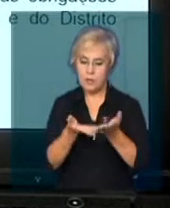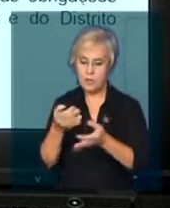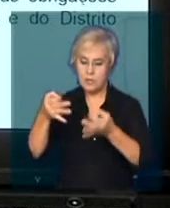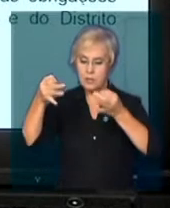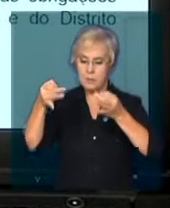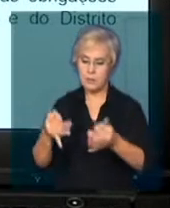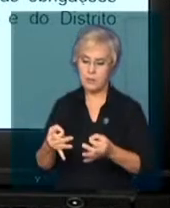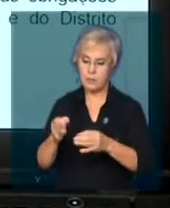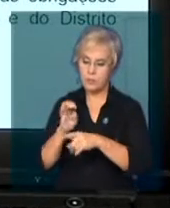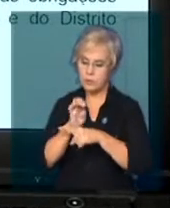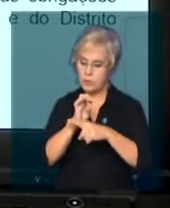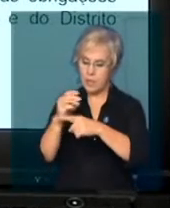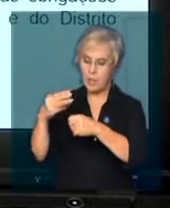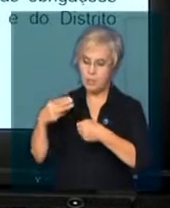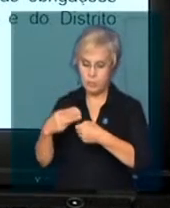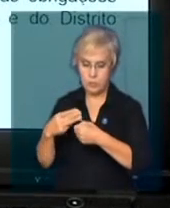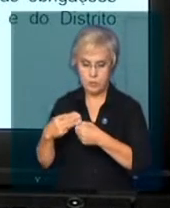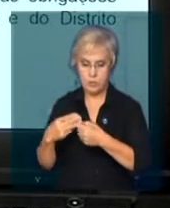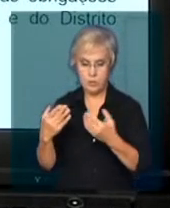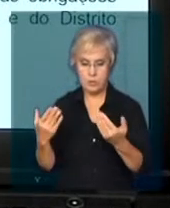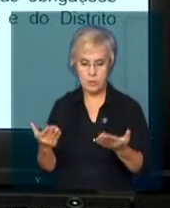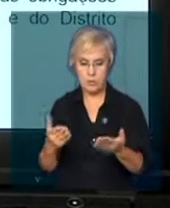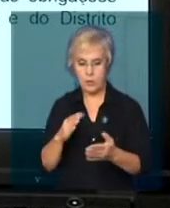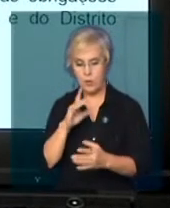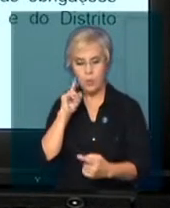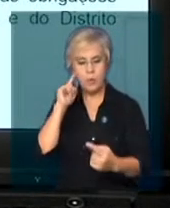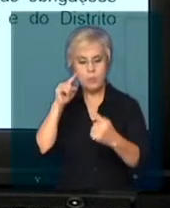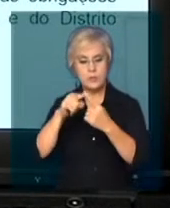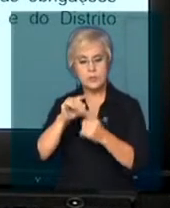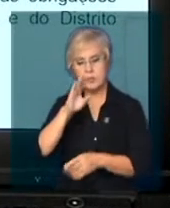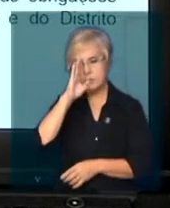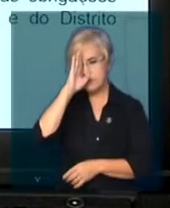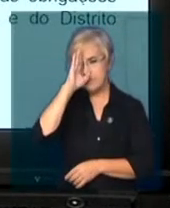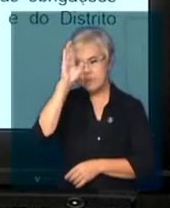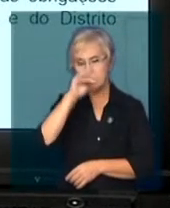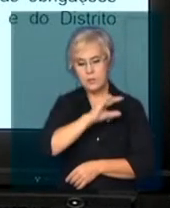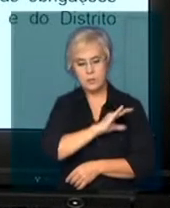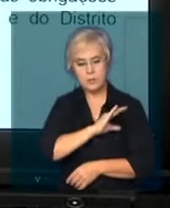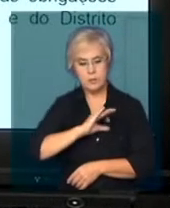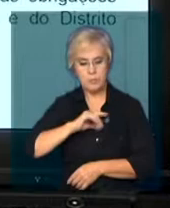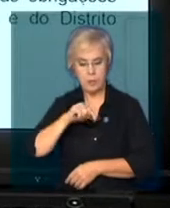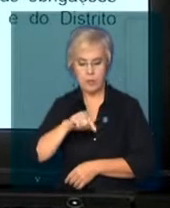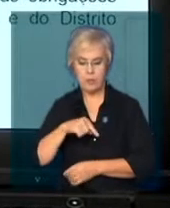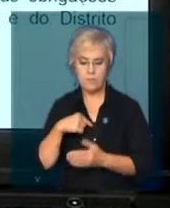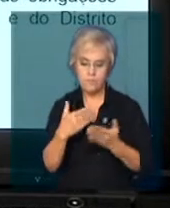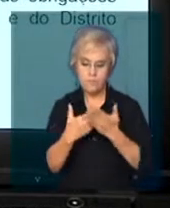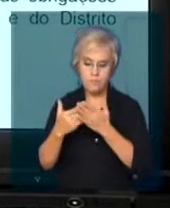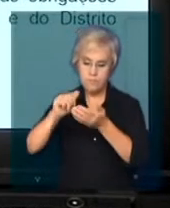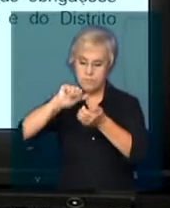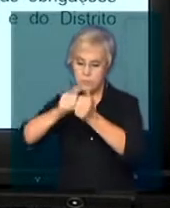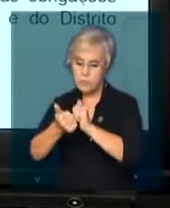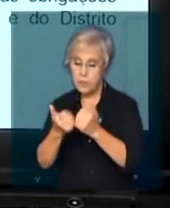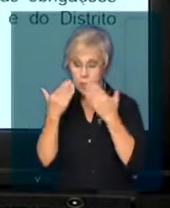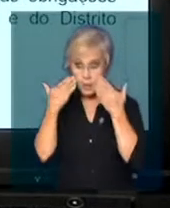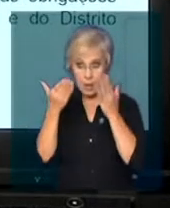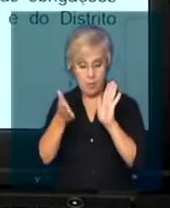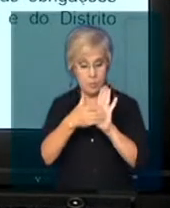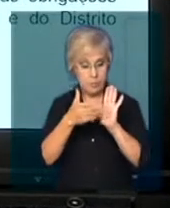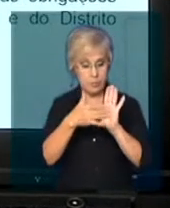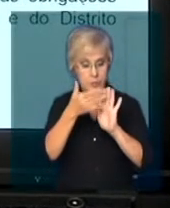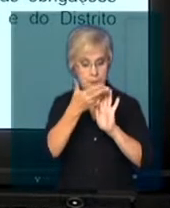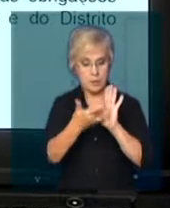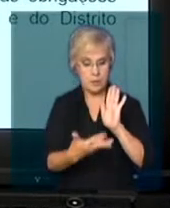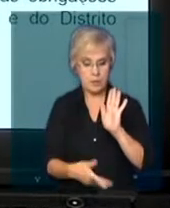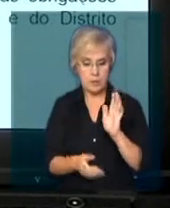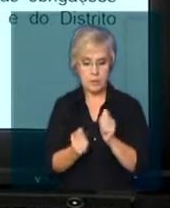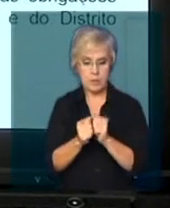estados. O objetivo principal dessa nossa comissão é analisar e apresentar proposta com relação